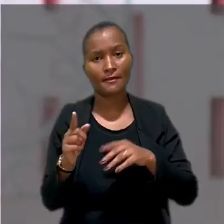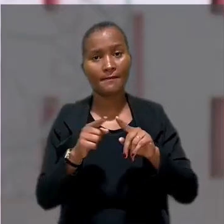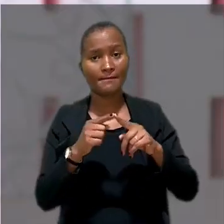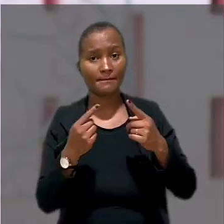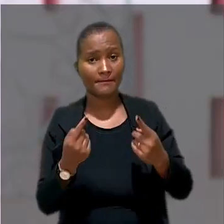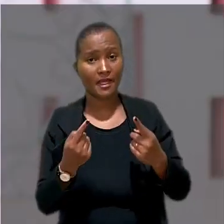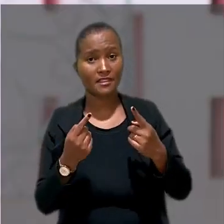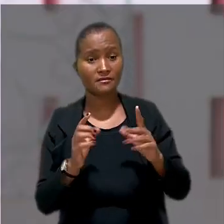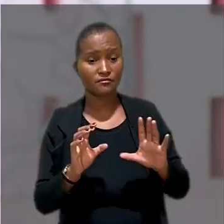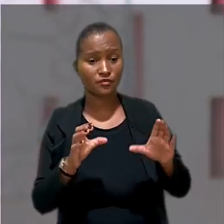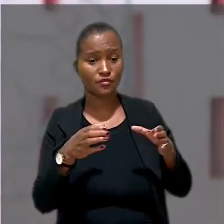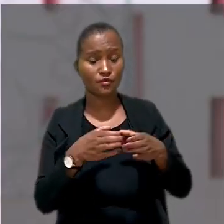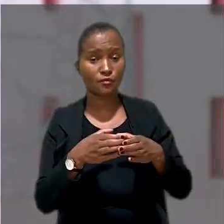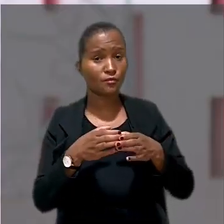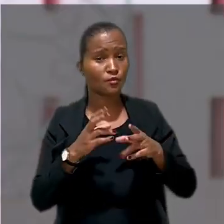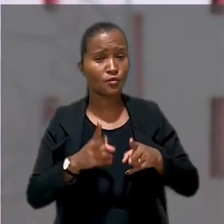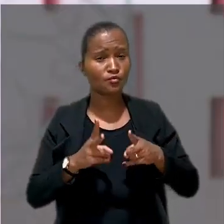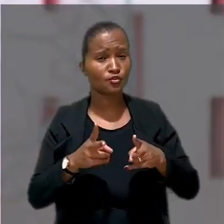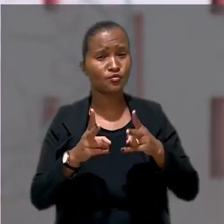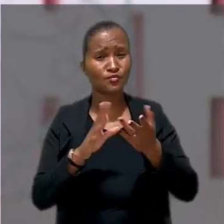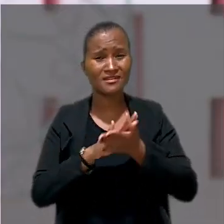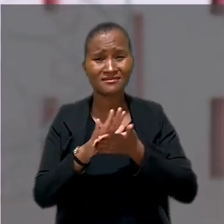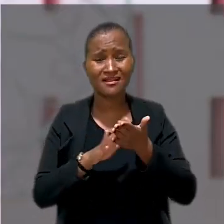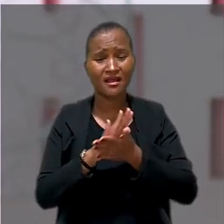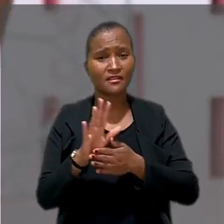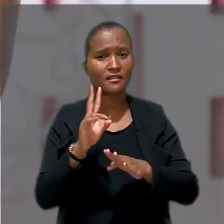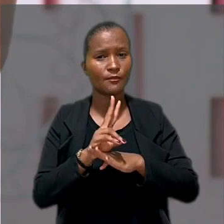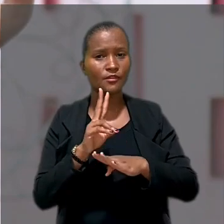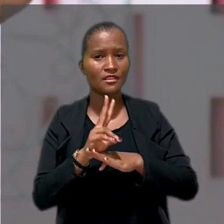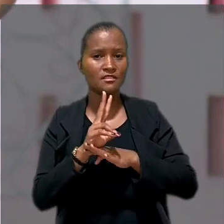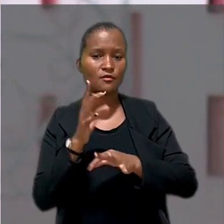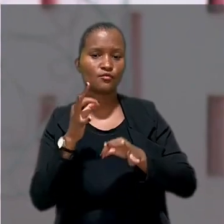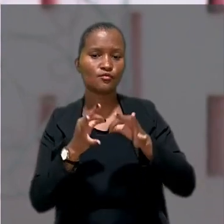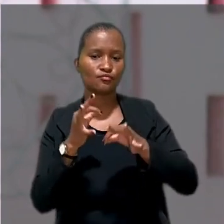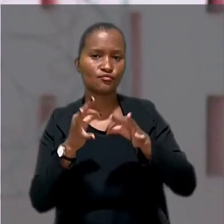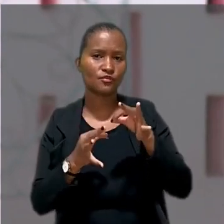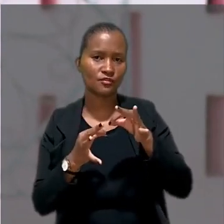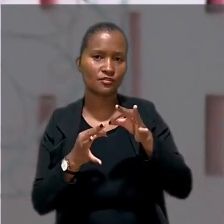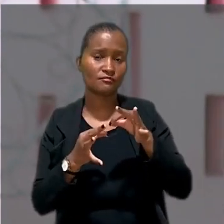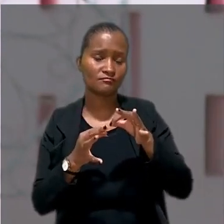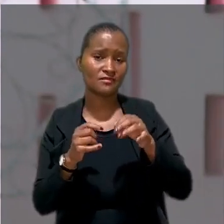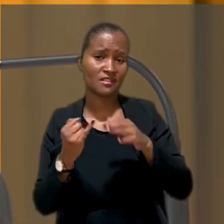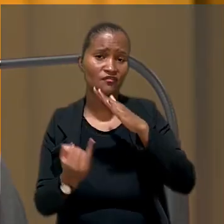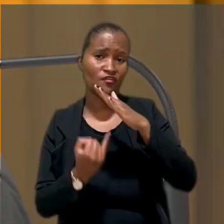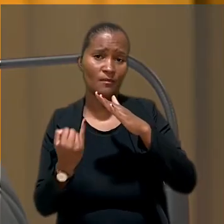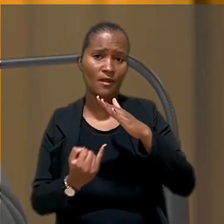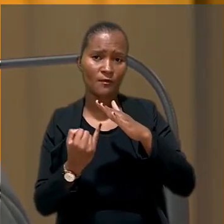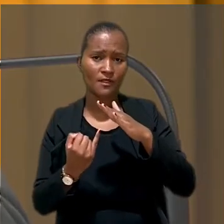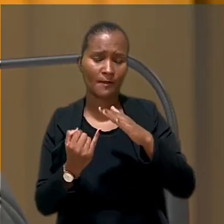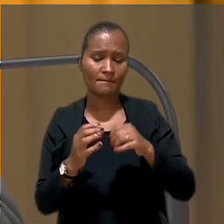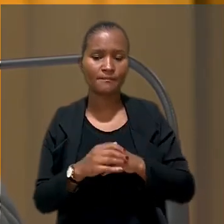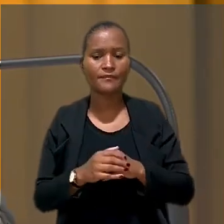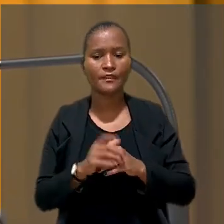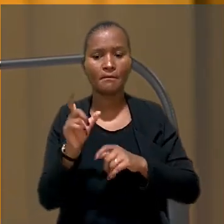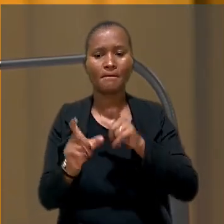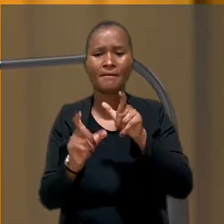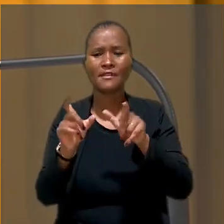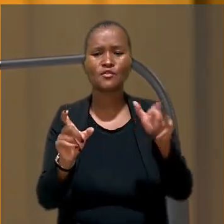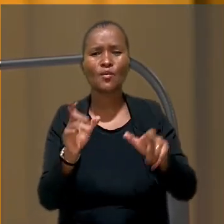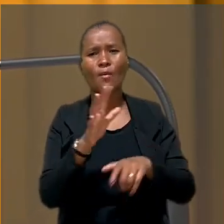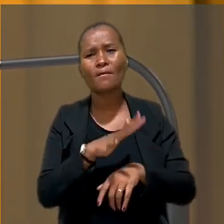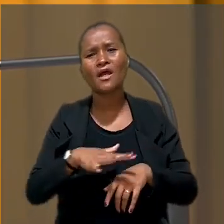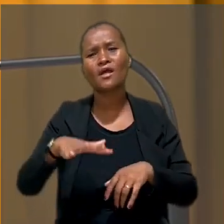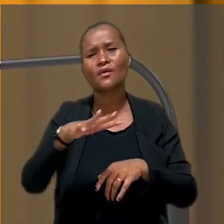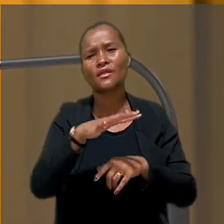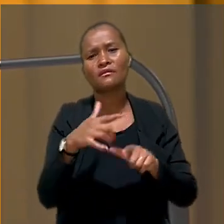aplicativos. No entanto, esse grupo continua sem proteção jurídica e na informalidade. São pessoas que, na sua